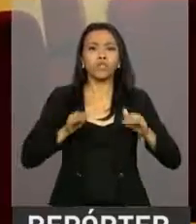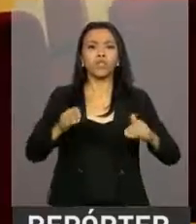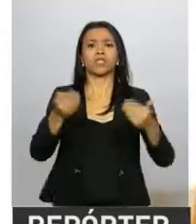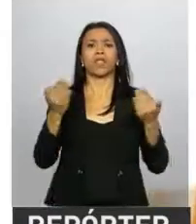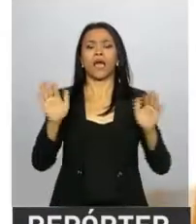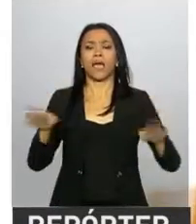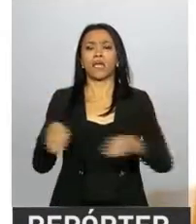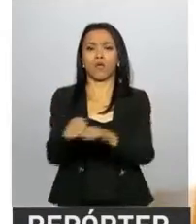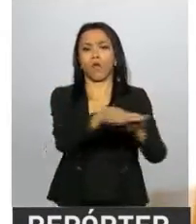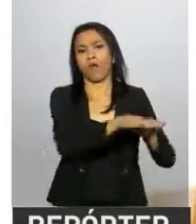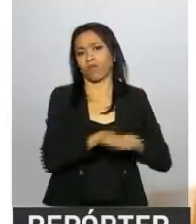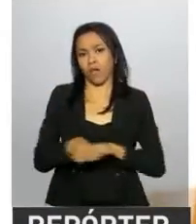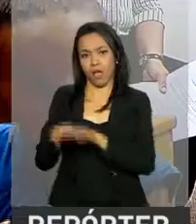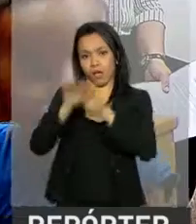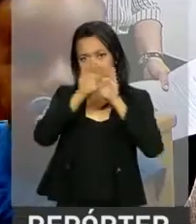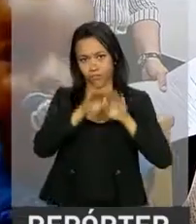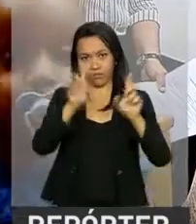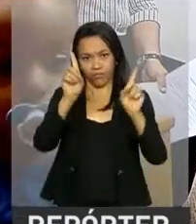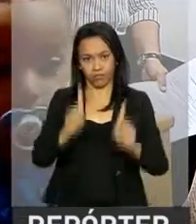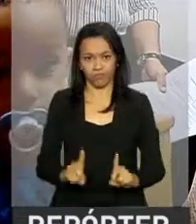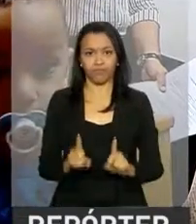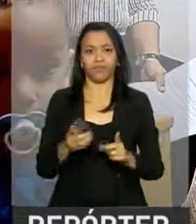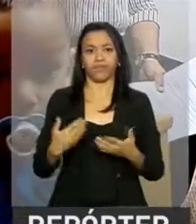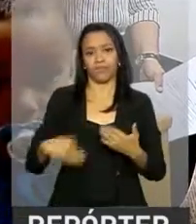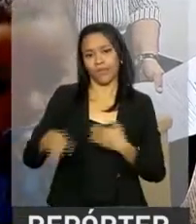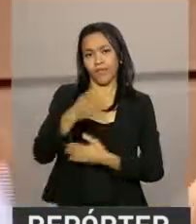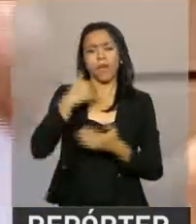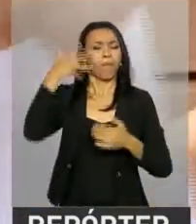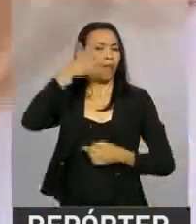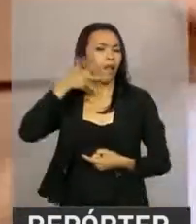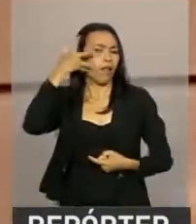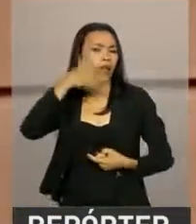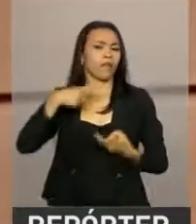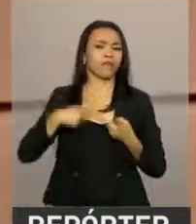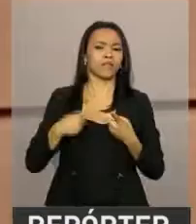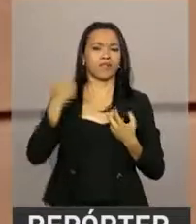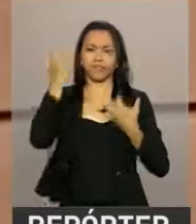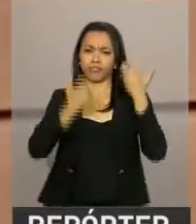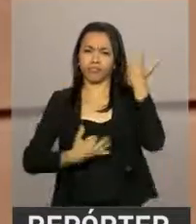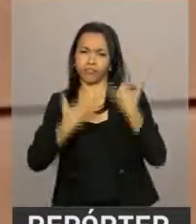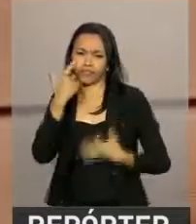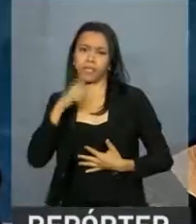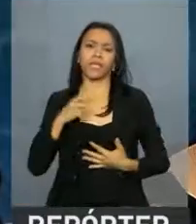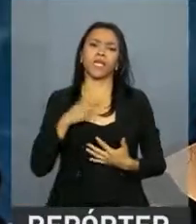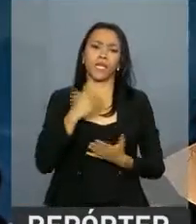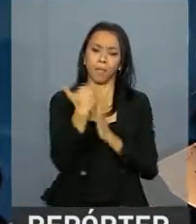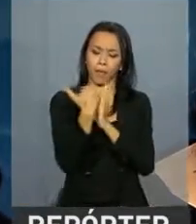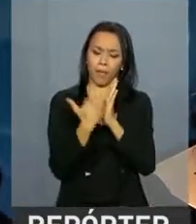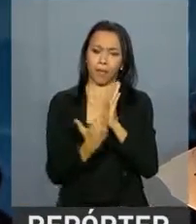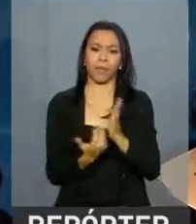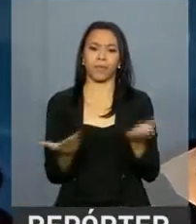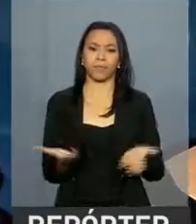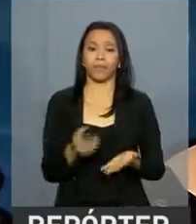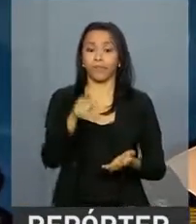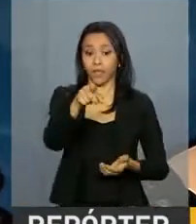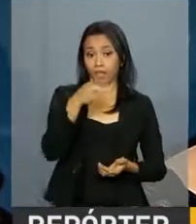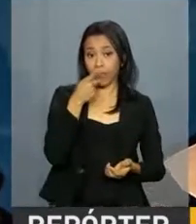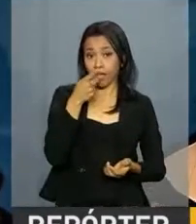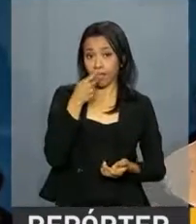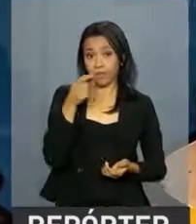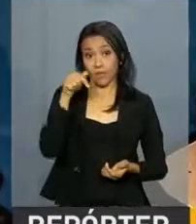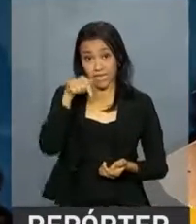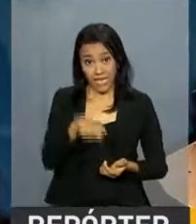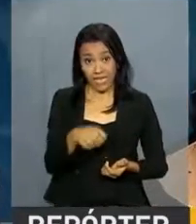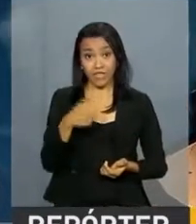de oportunidades a todos os cidadãos. Palestras e rodas de conversa estão na programação. Uma ação como essa, na verdade, ela